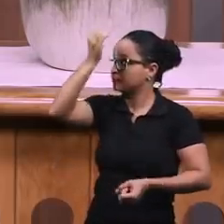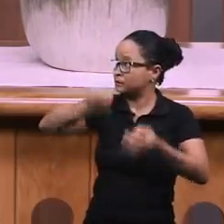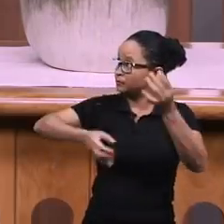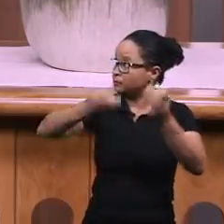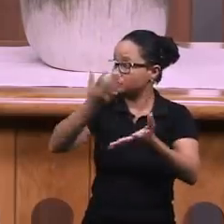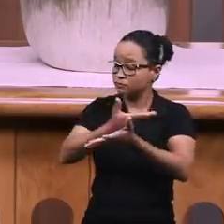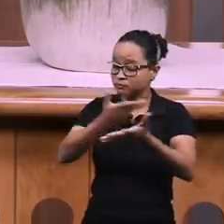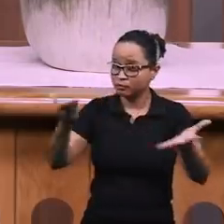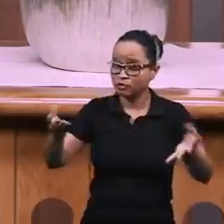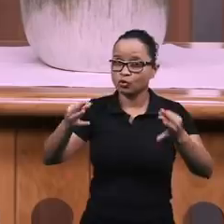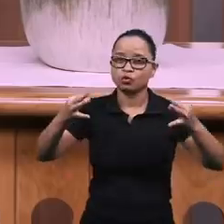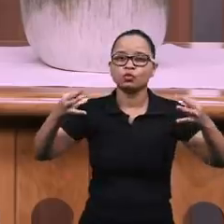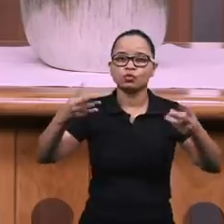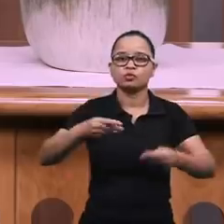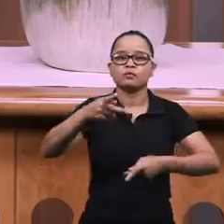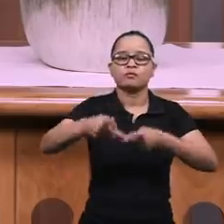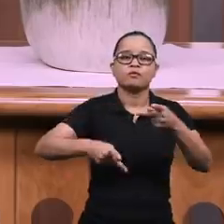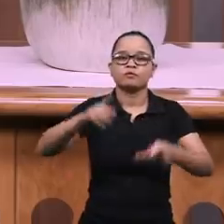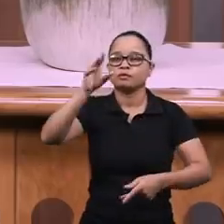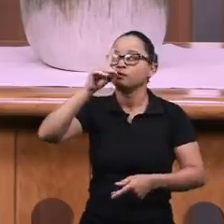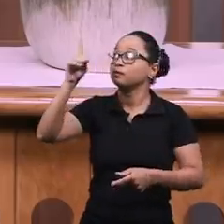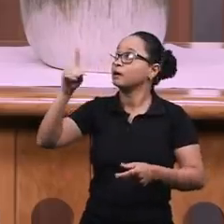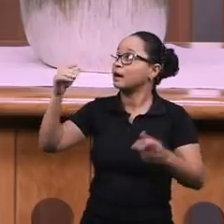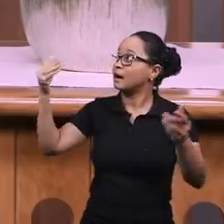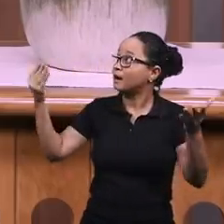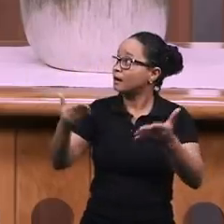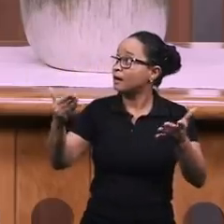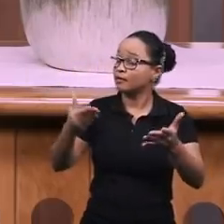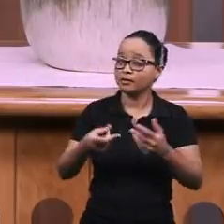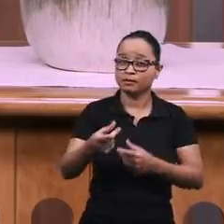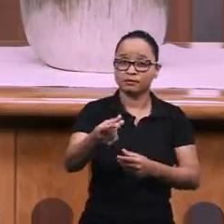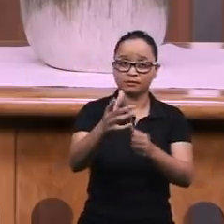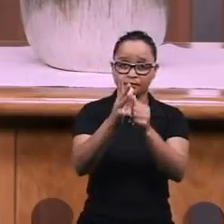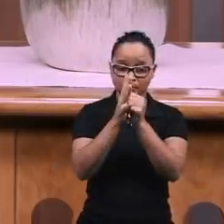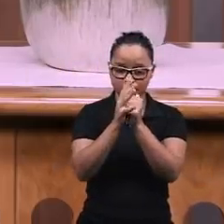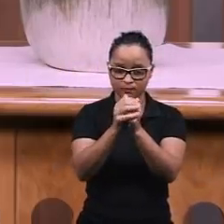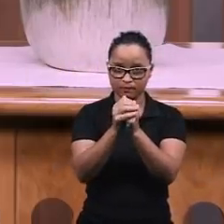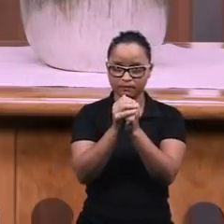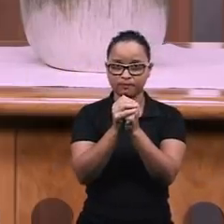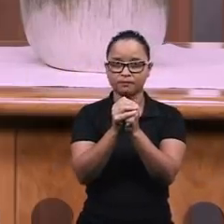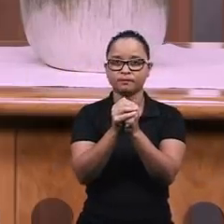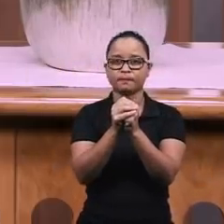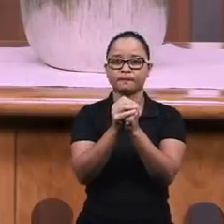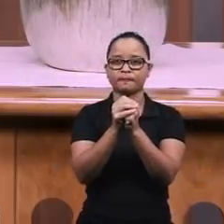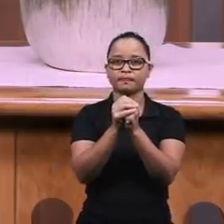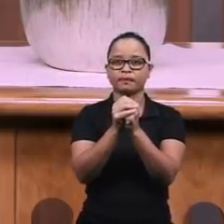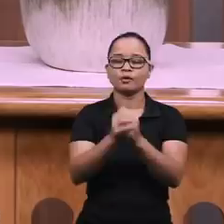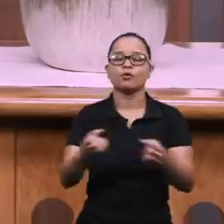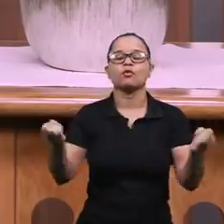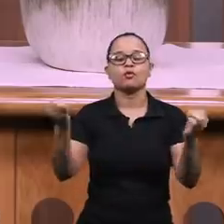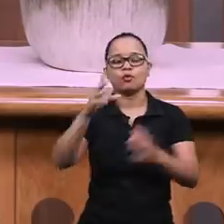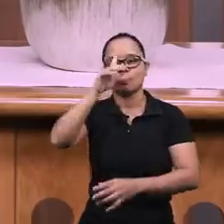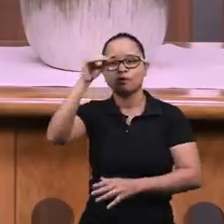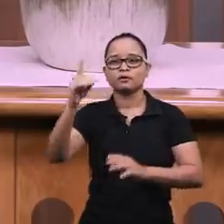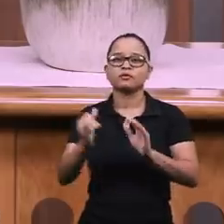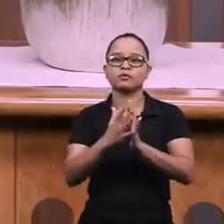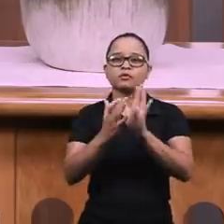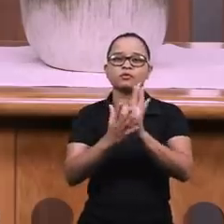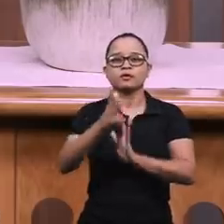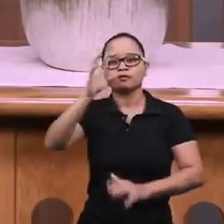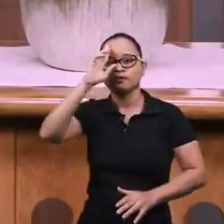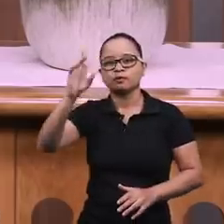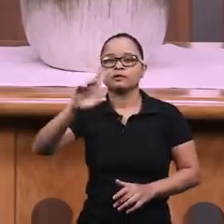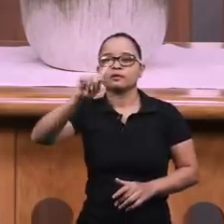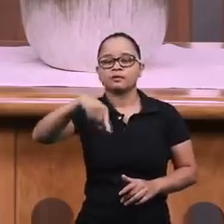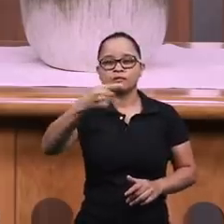Santo repousa em sobre vós irmãos e sobre todo o povo de Deus desde agora e para sempre Amém glória a Deus louvado